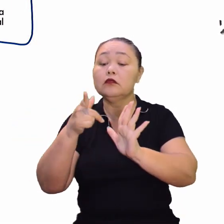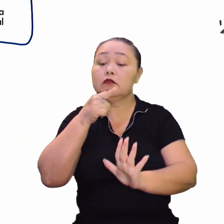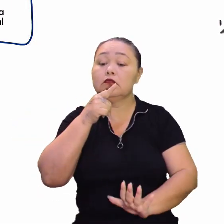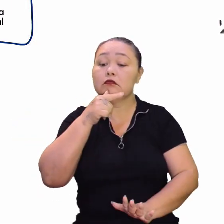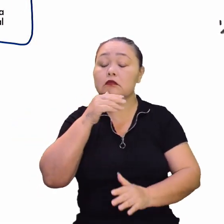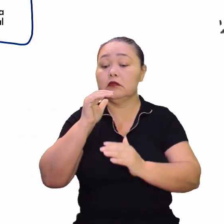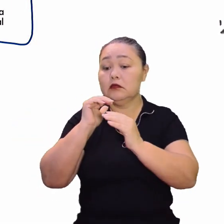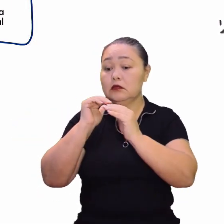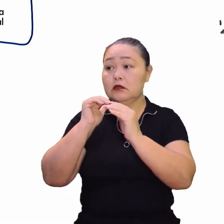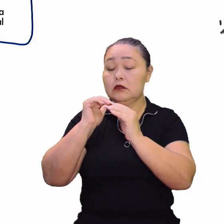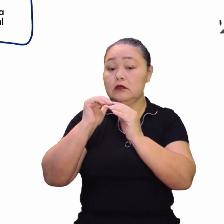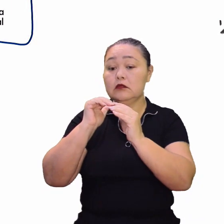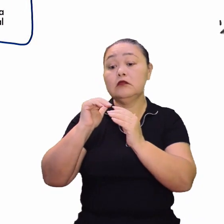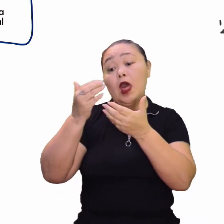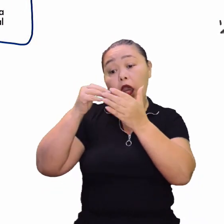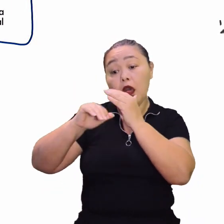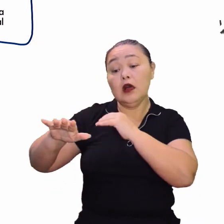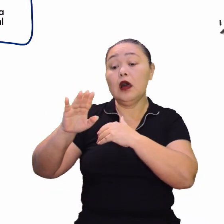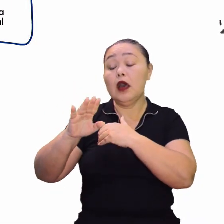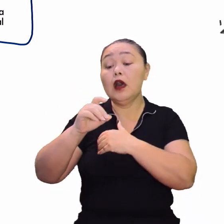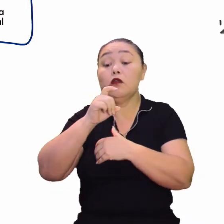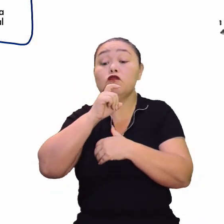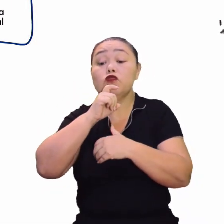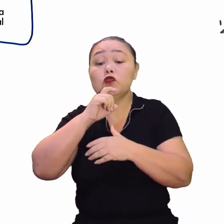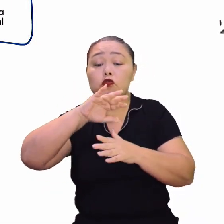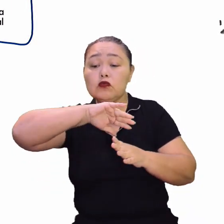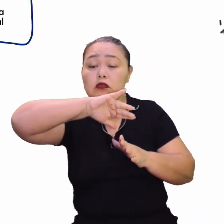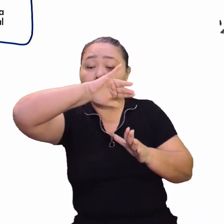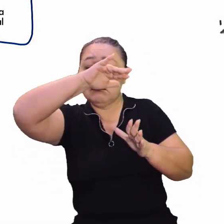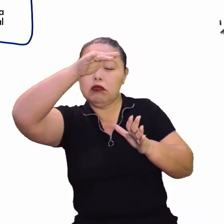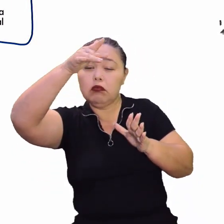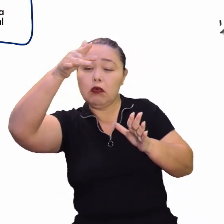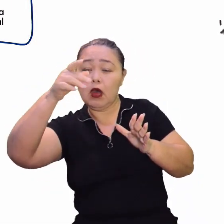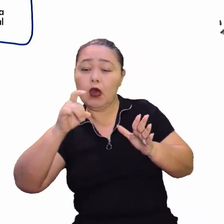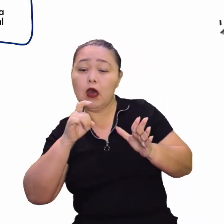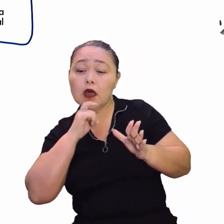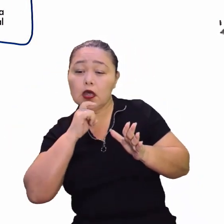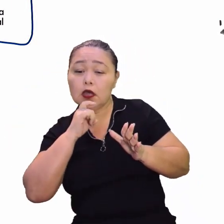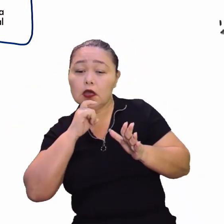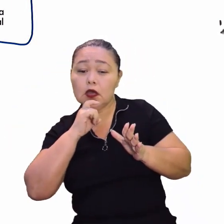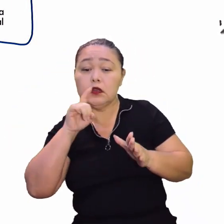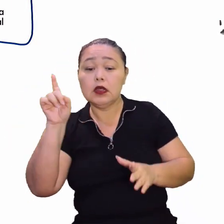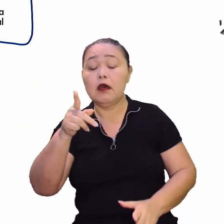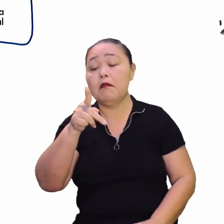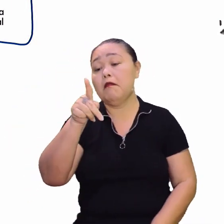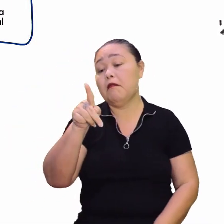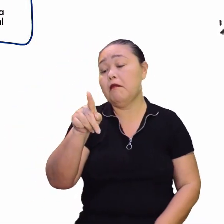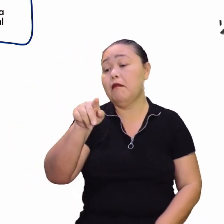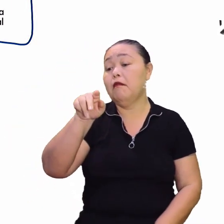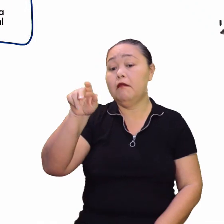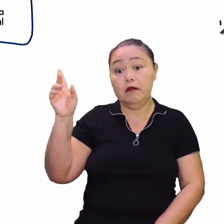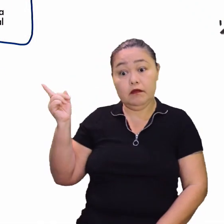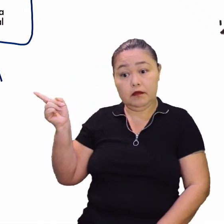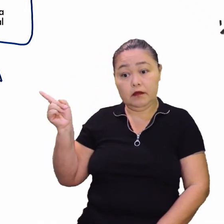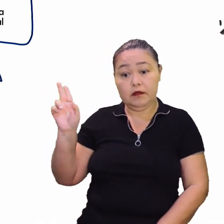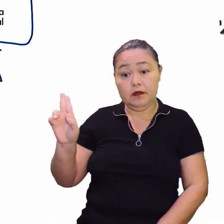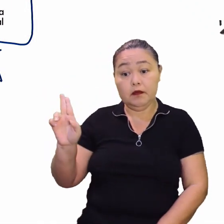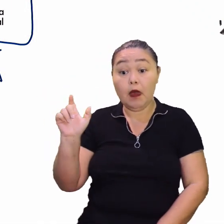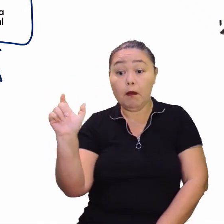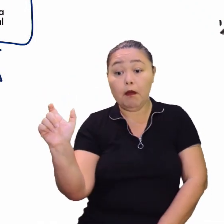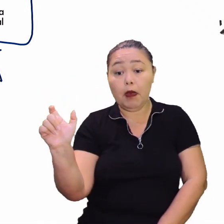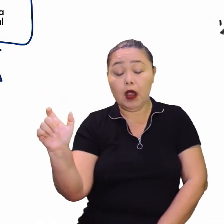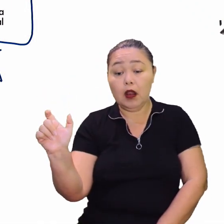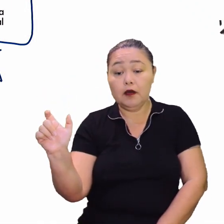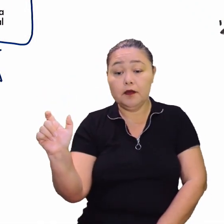água está confinada no gelo, geleiras. Pode vir lá, permafroste. Então, significa